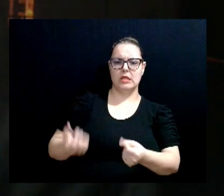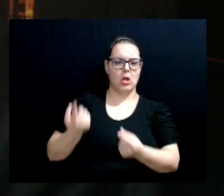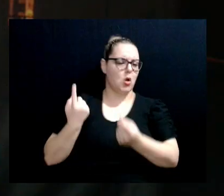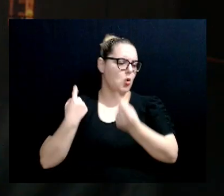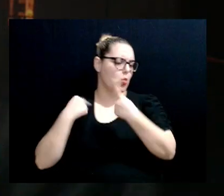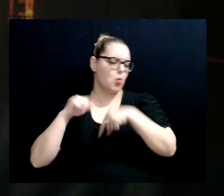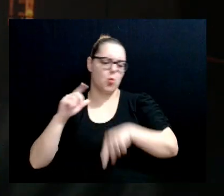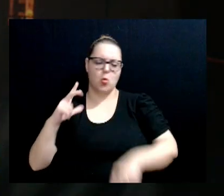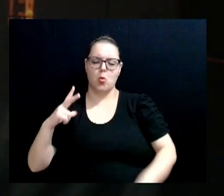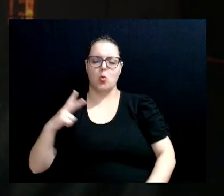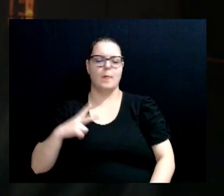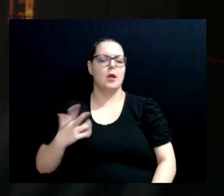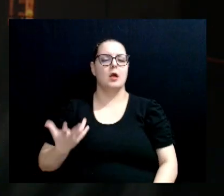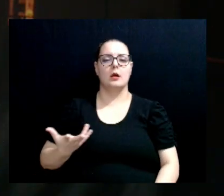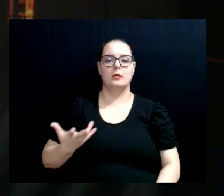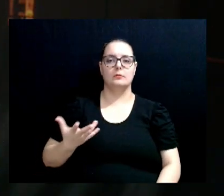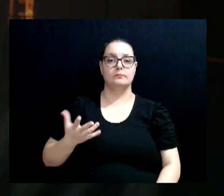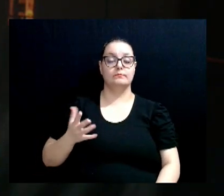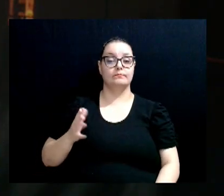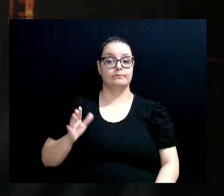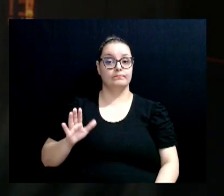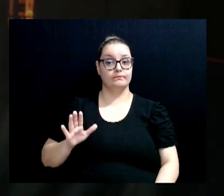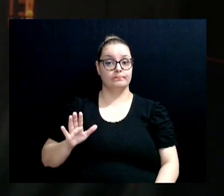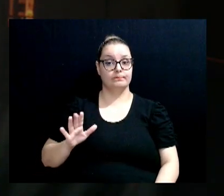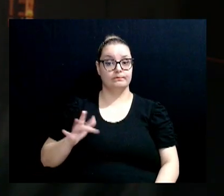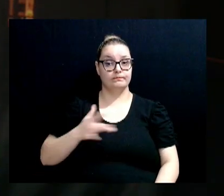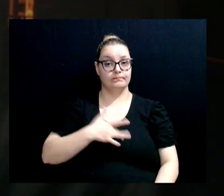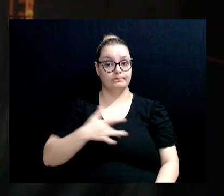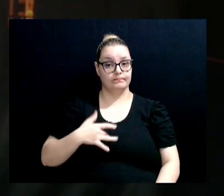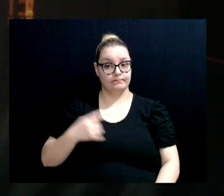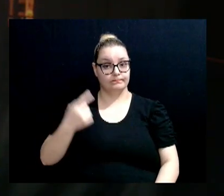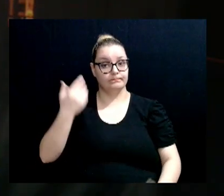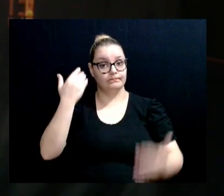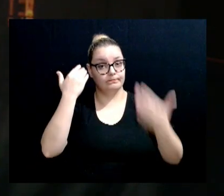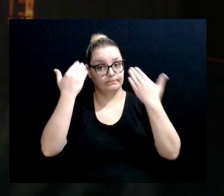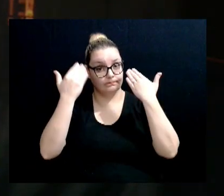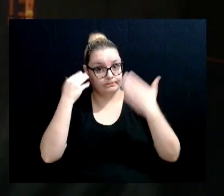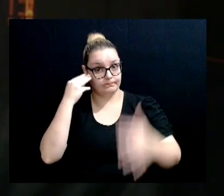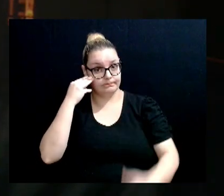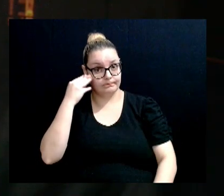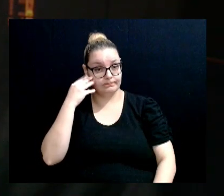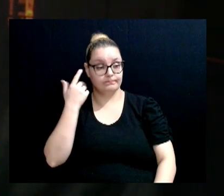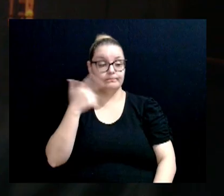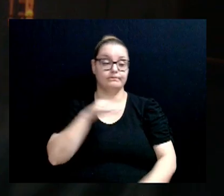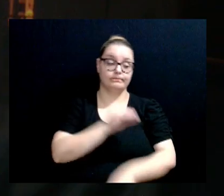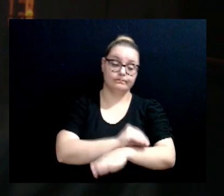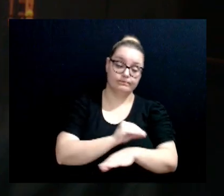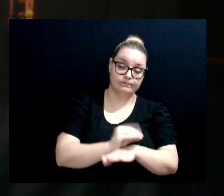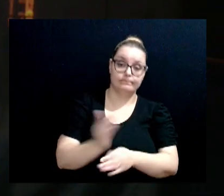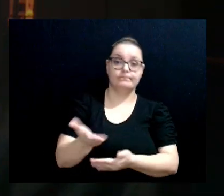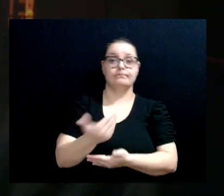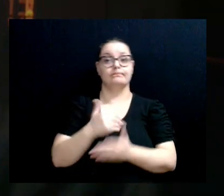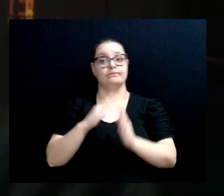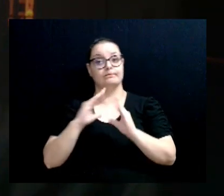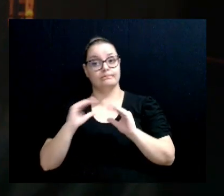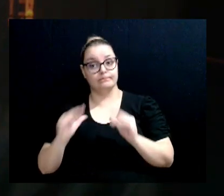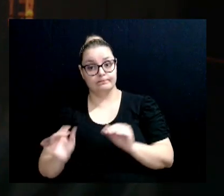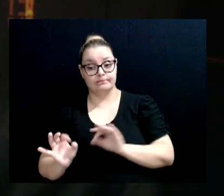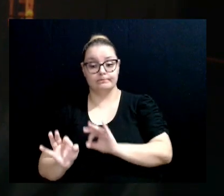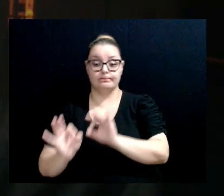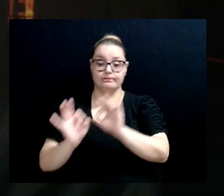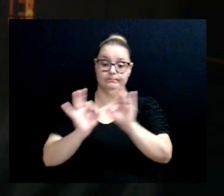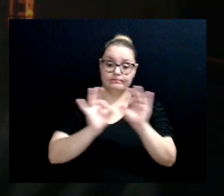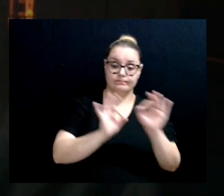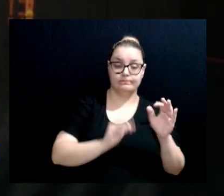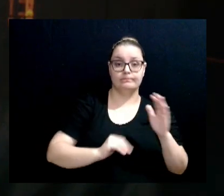pessoal, mas a saúde mental, gente, ela continua precisando de cuidado, de acolhimento, de acompanhamento profissional. A